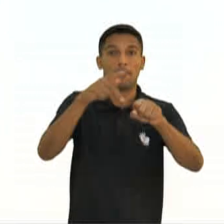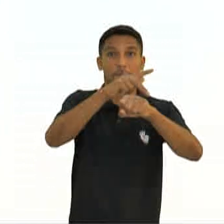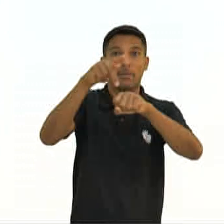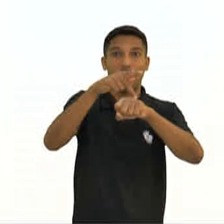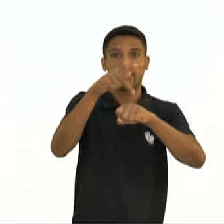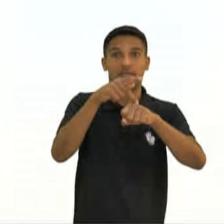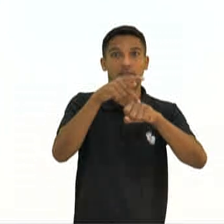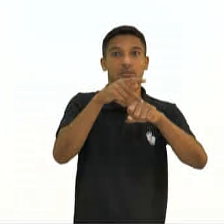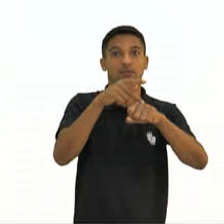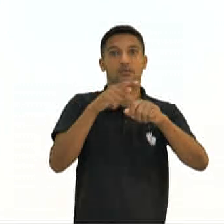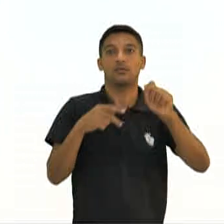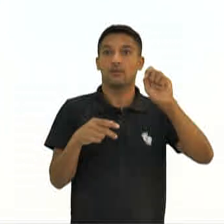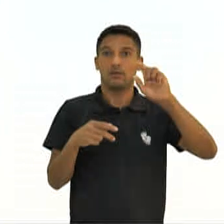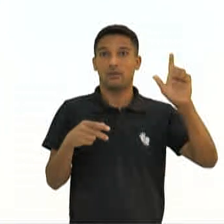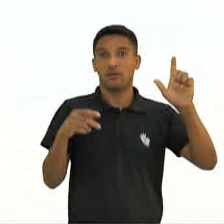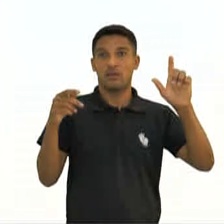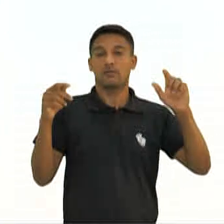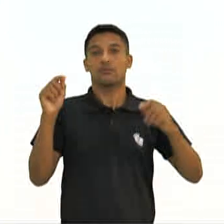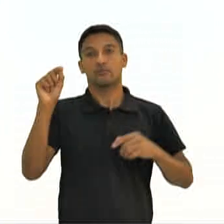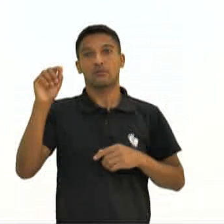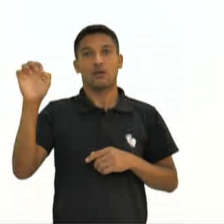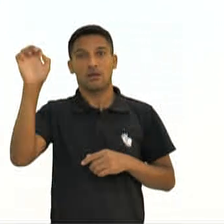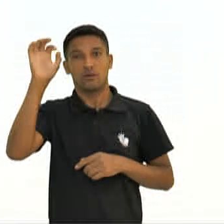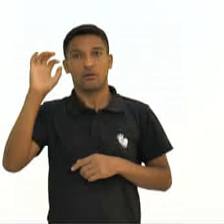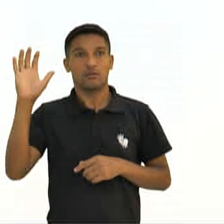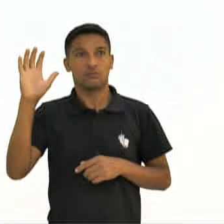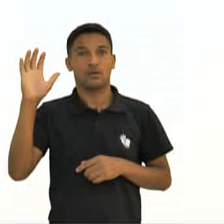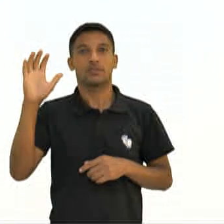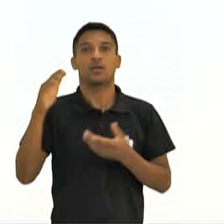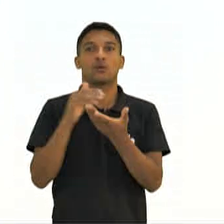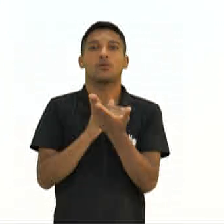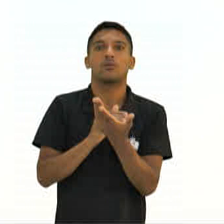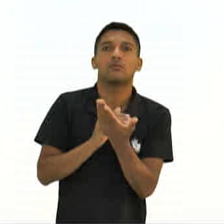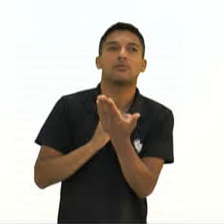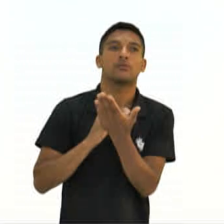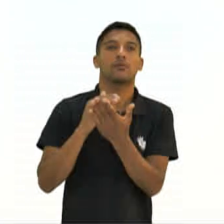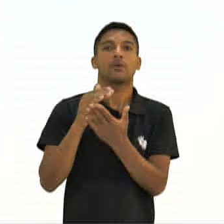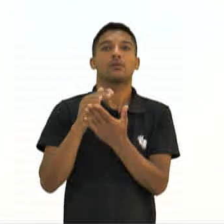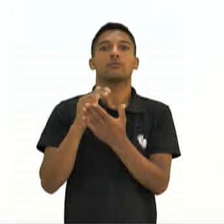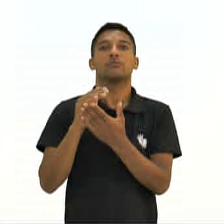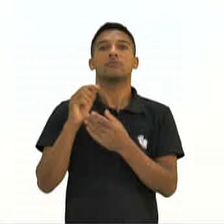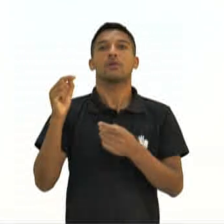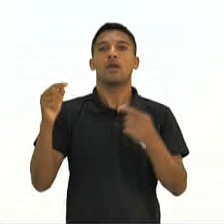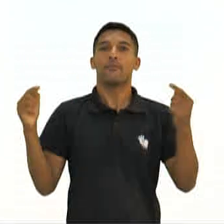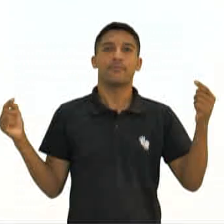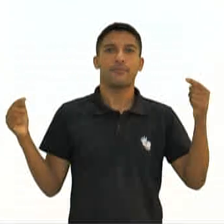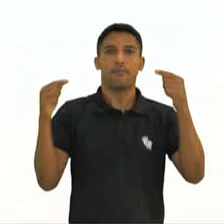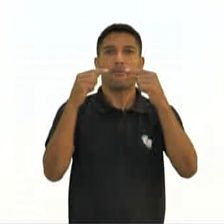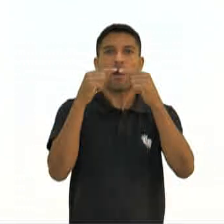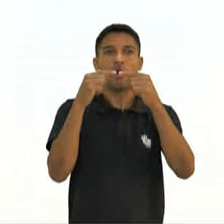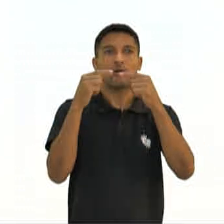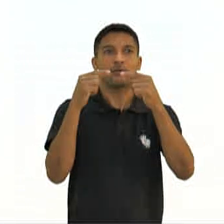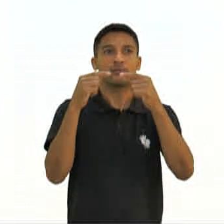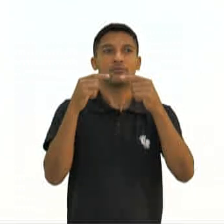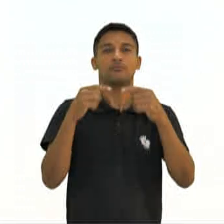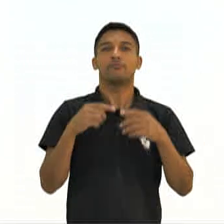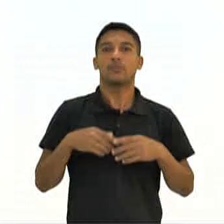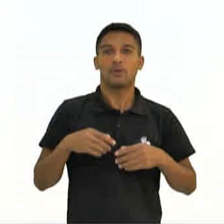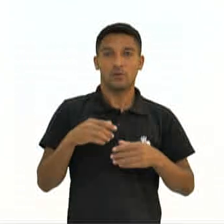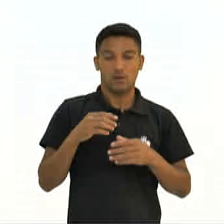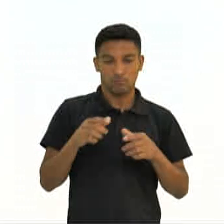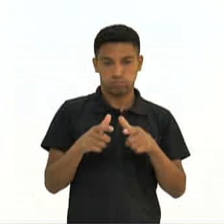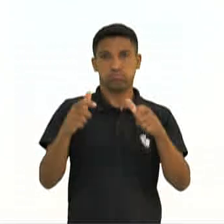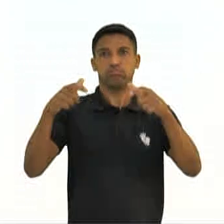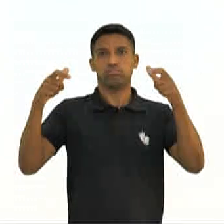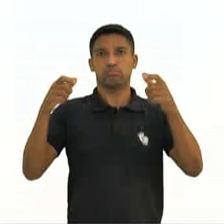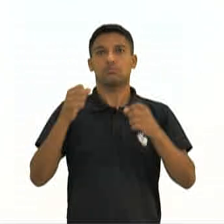Novas moradias, né, que vão, prédios modernos, que vão contrastando aí com os seus prédios antigos. Porém, esse crescimento,